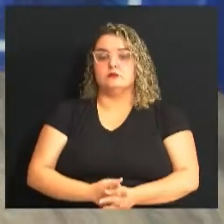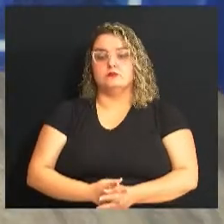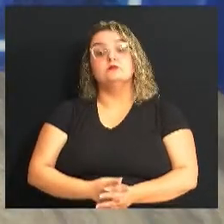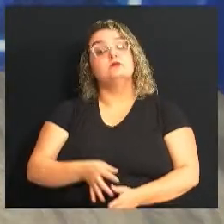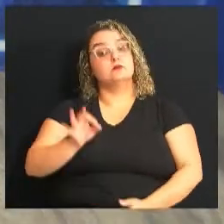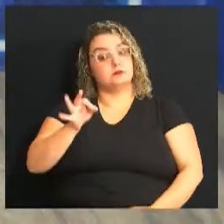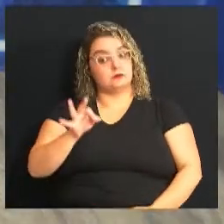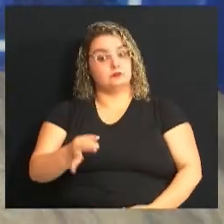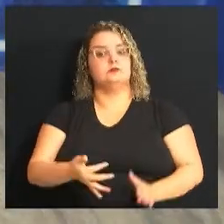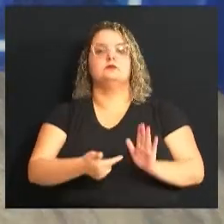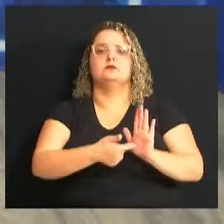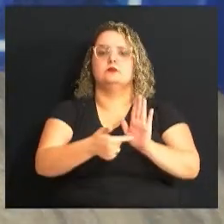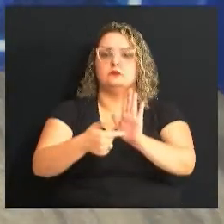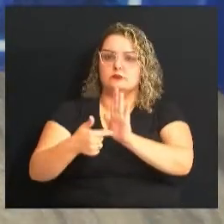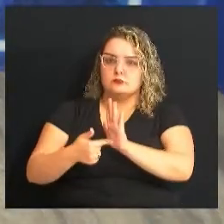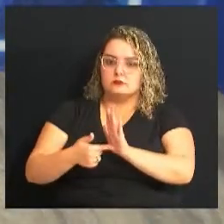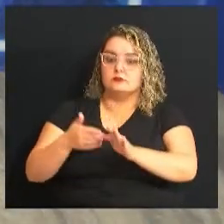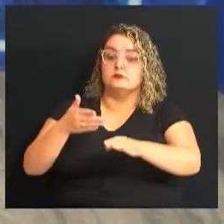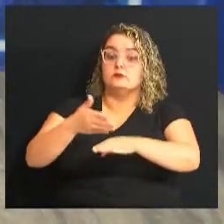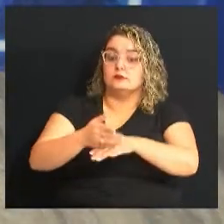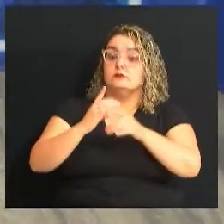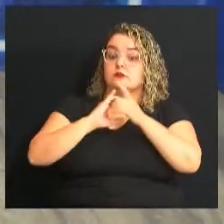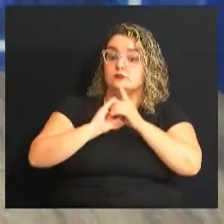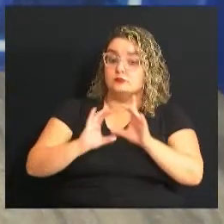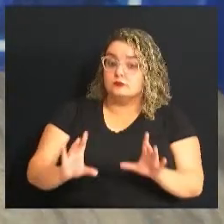este acesso democrático, né?